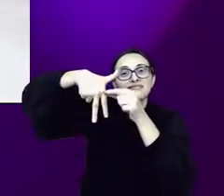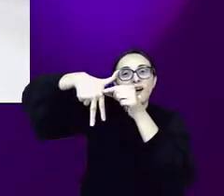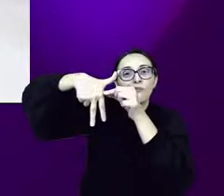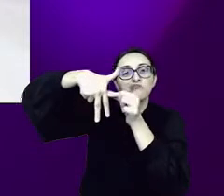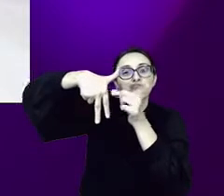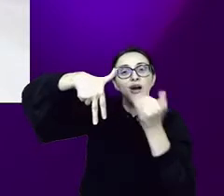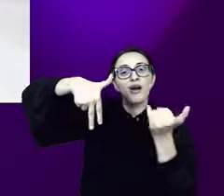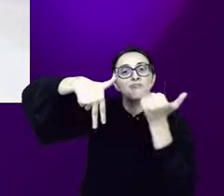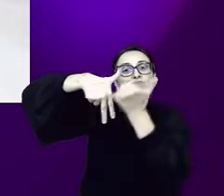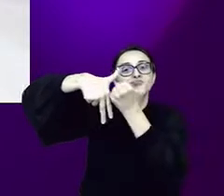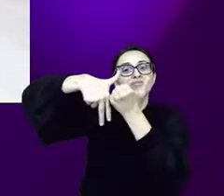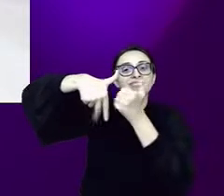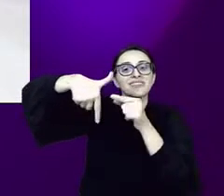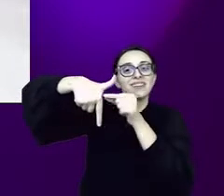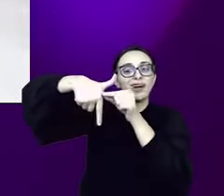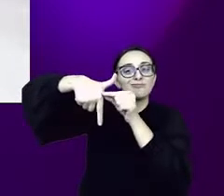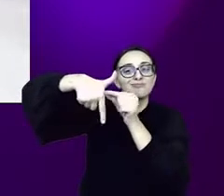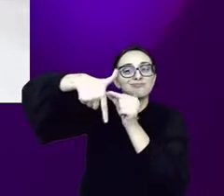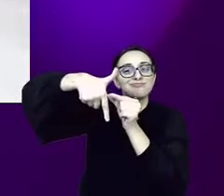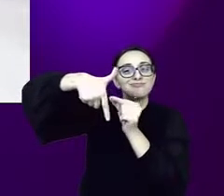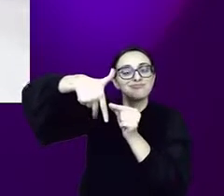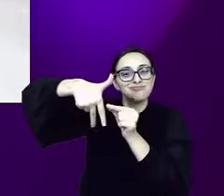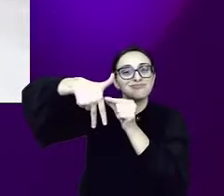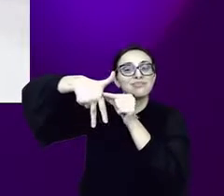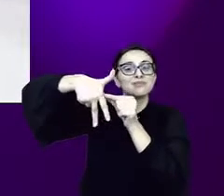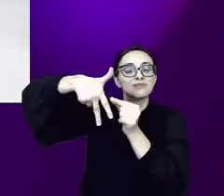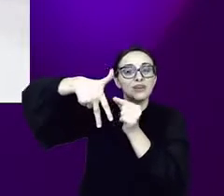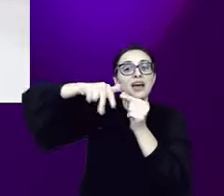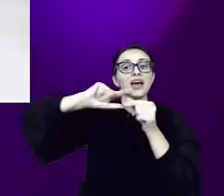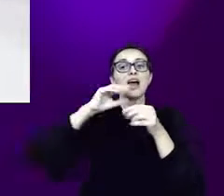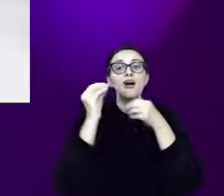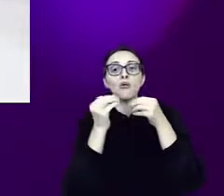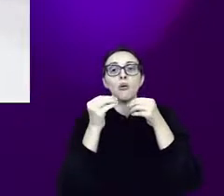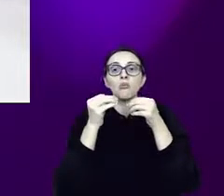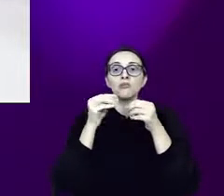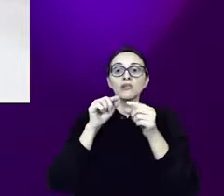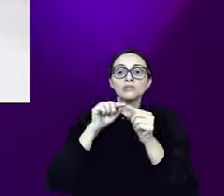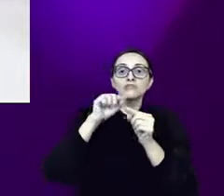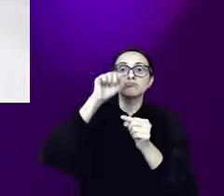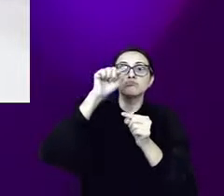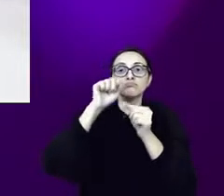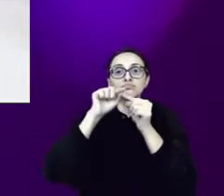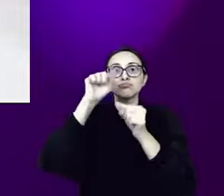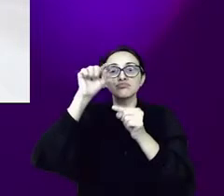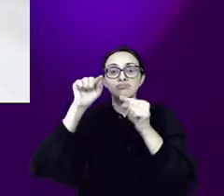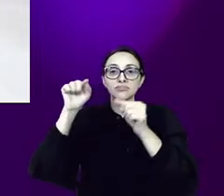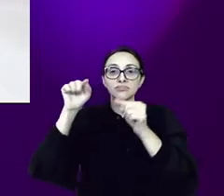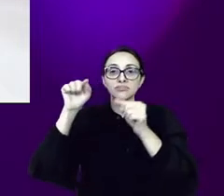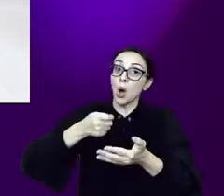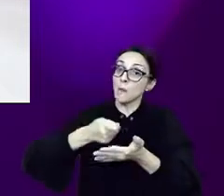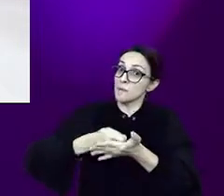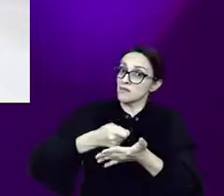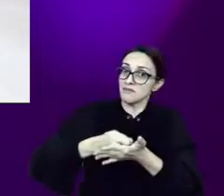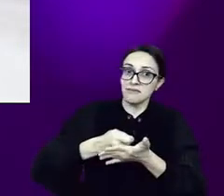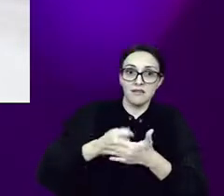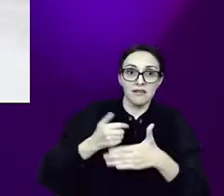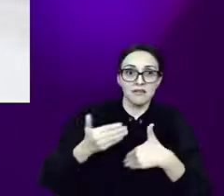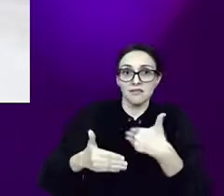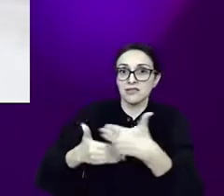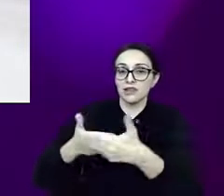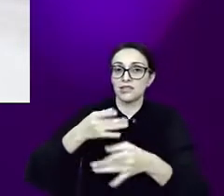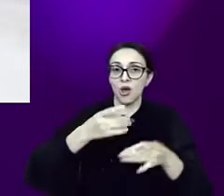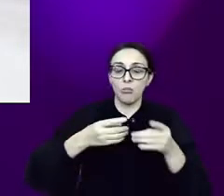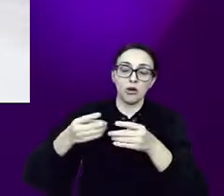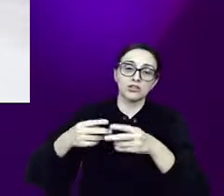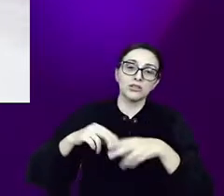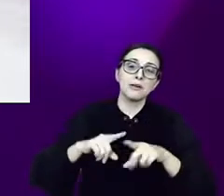planejamento no pré-operatório em relação à altura da haste. Isso é uma opção, não é uma obrigatoriedade do passo da robótica, mas